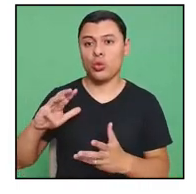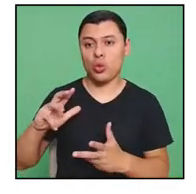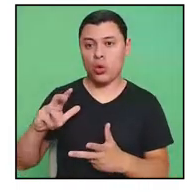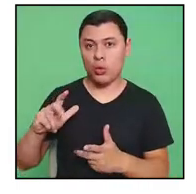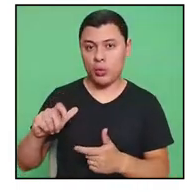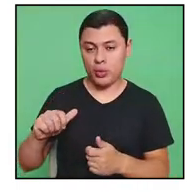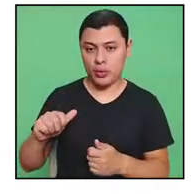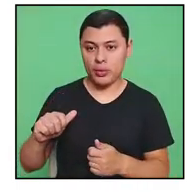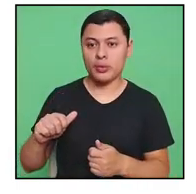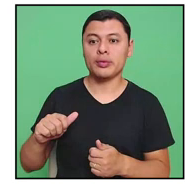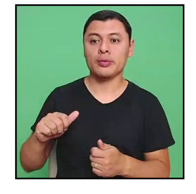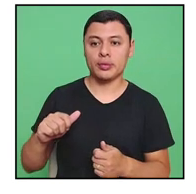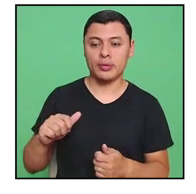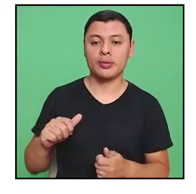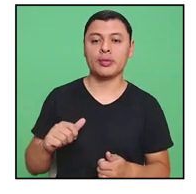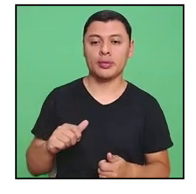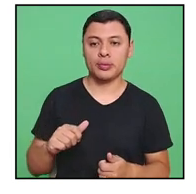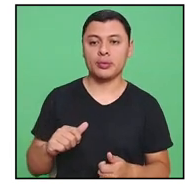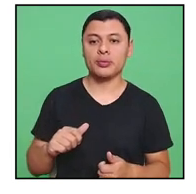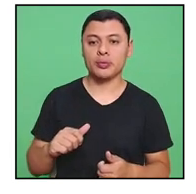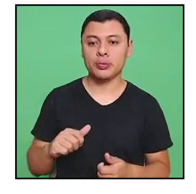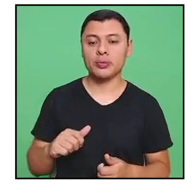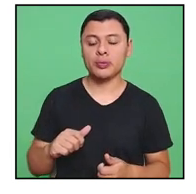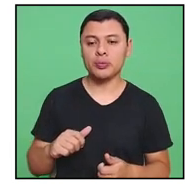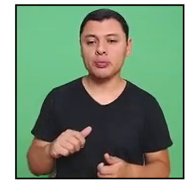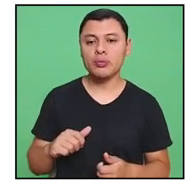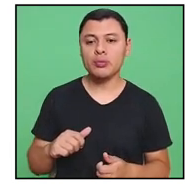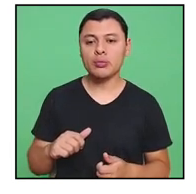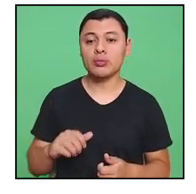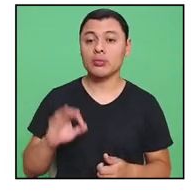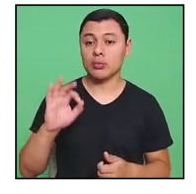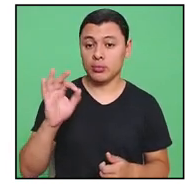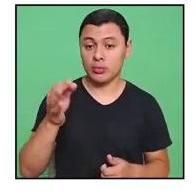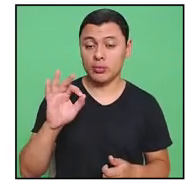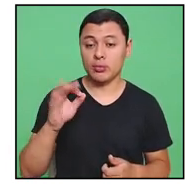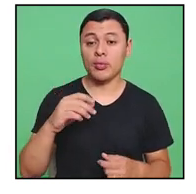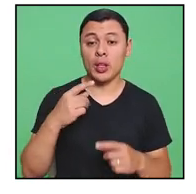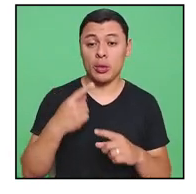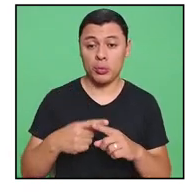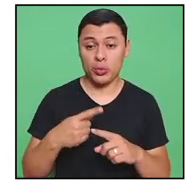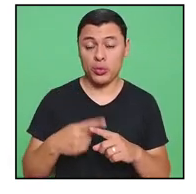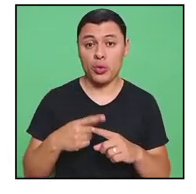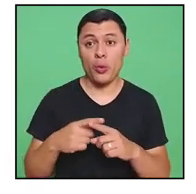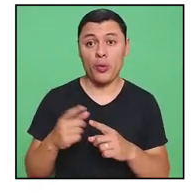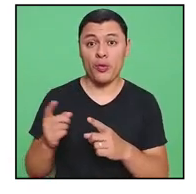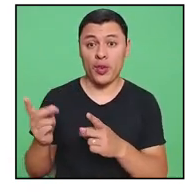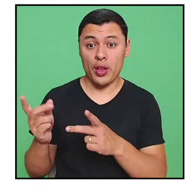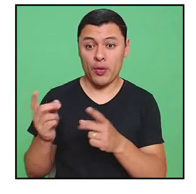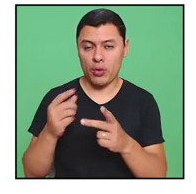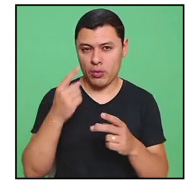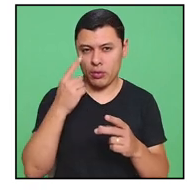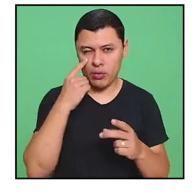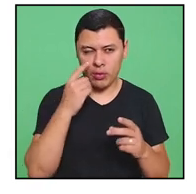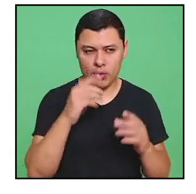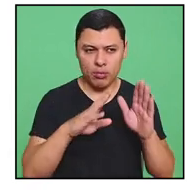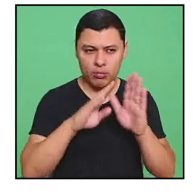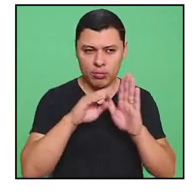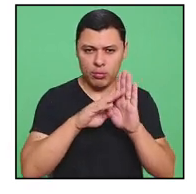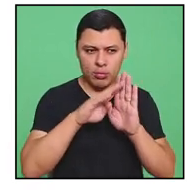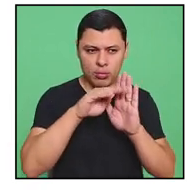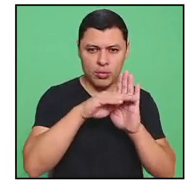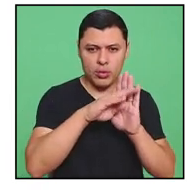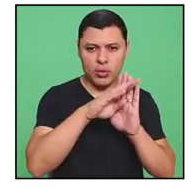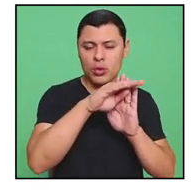que. Sim. Sim, justamente porque os expoentes de venda, se você vai ver nos gráficos e tal, é todo mundo